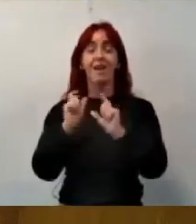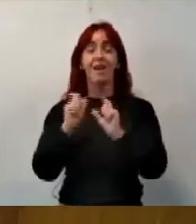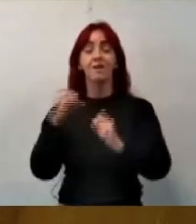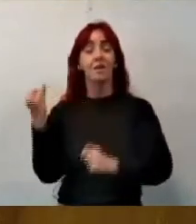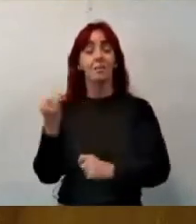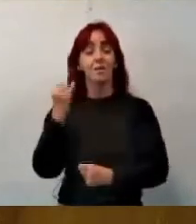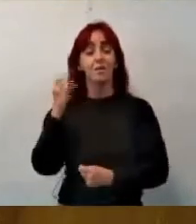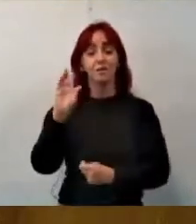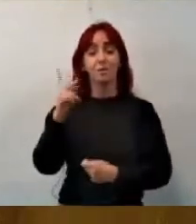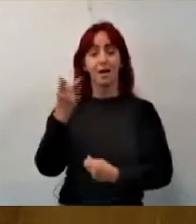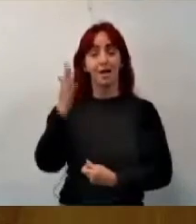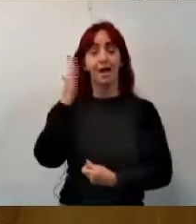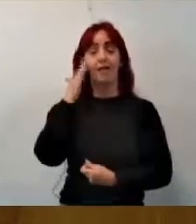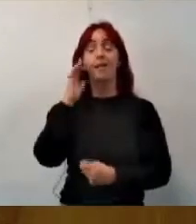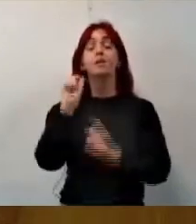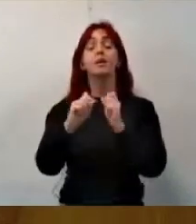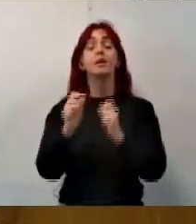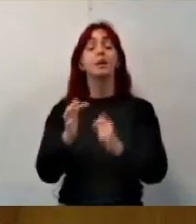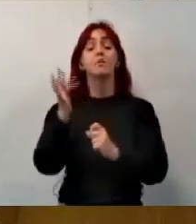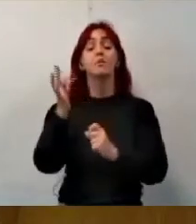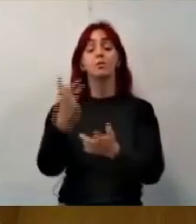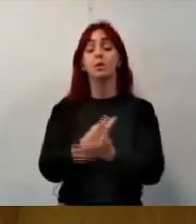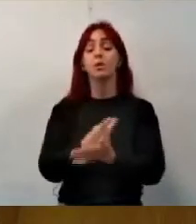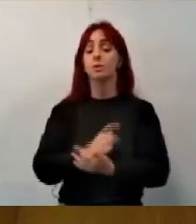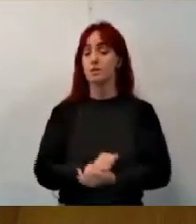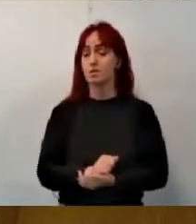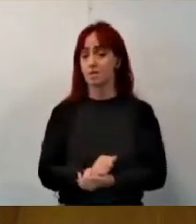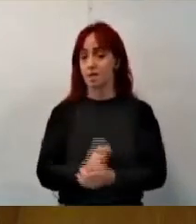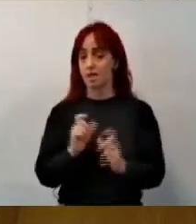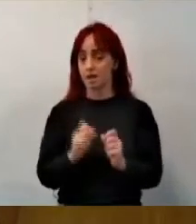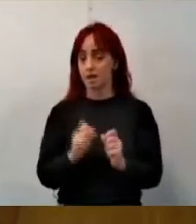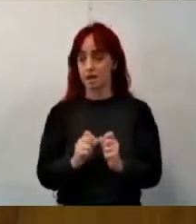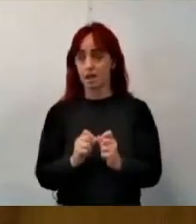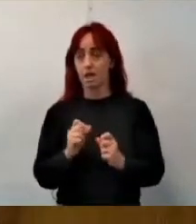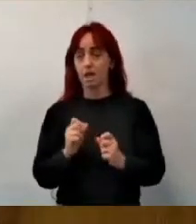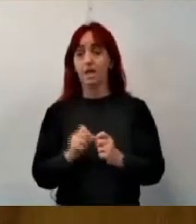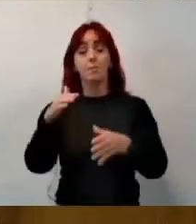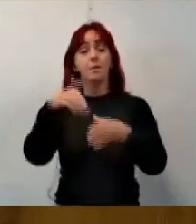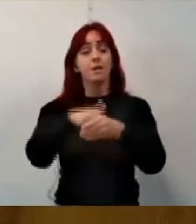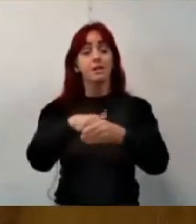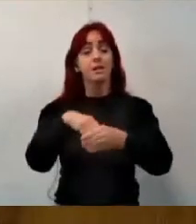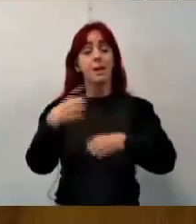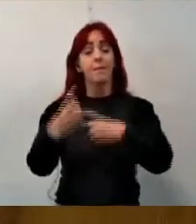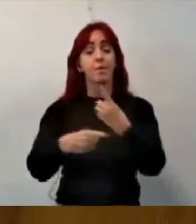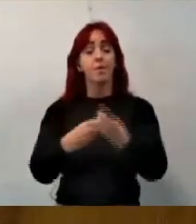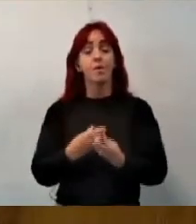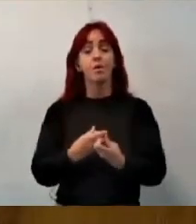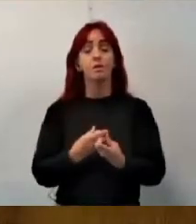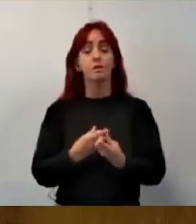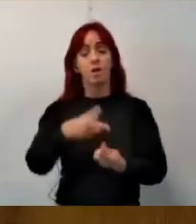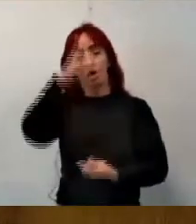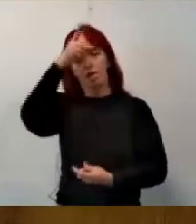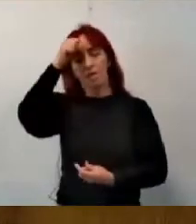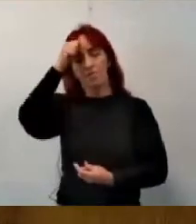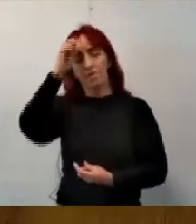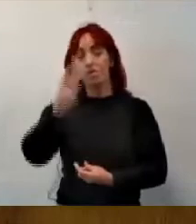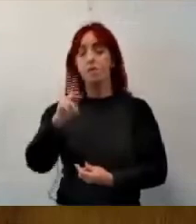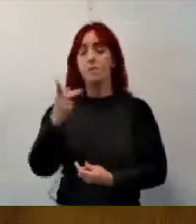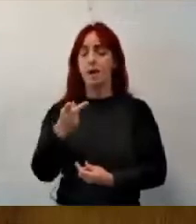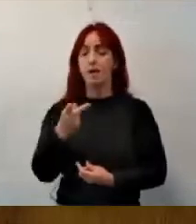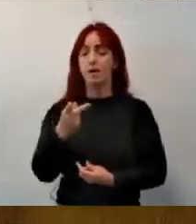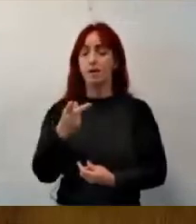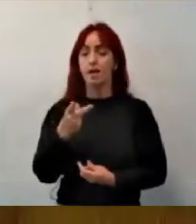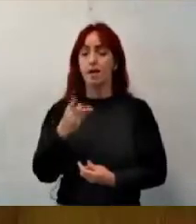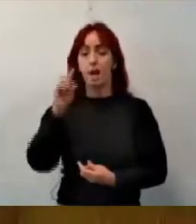logo que passa a eleição o prefeito de Belo Horizonte foad noman manda um projeto pra Câmara Municipal de Belo Horizonte